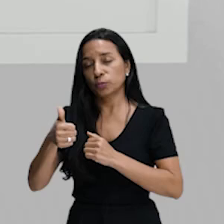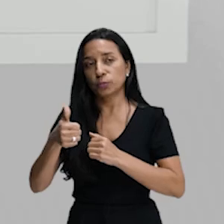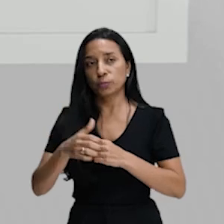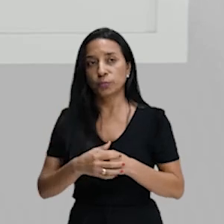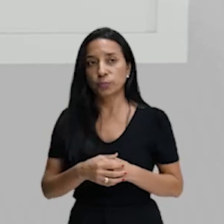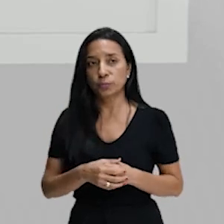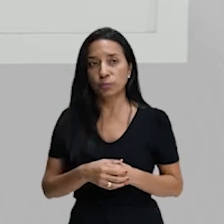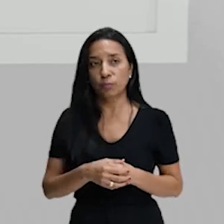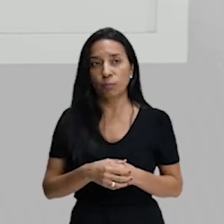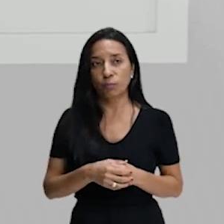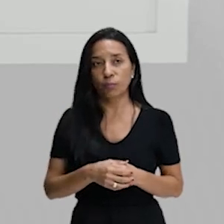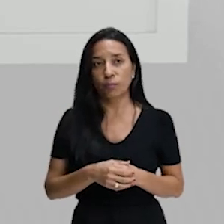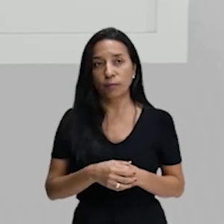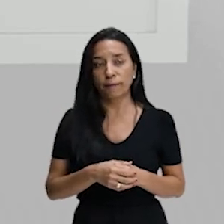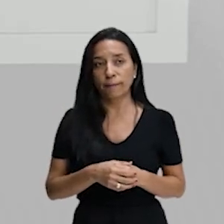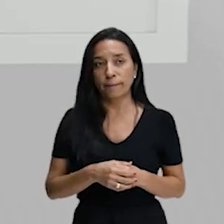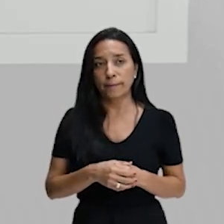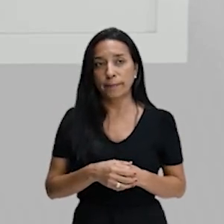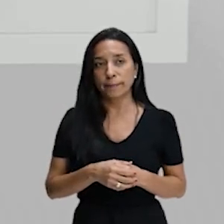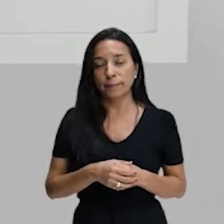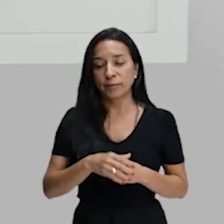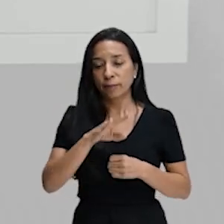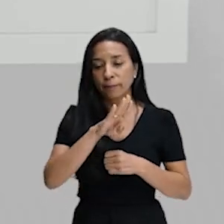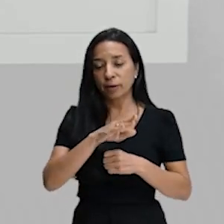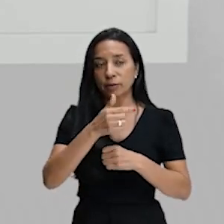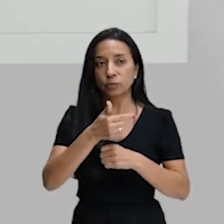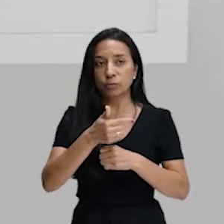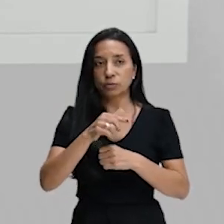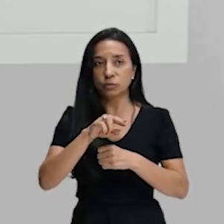Então, o campo 2 vai ser igual